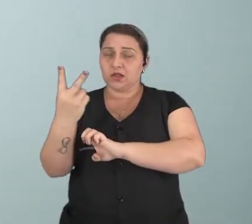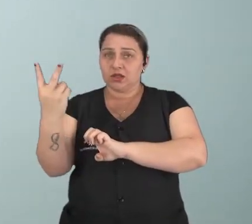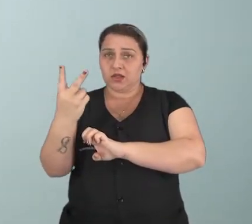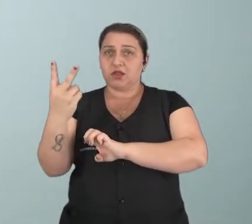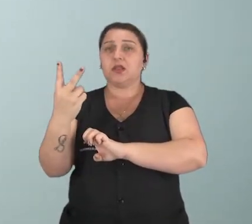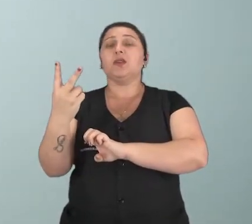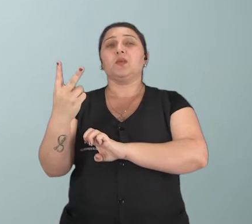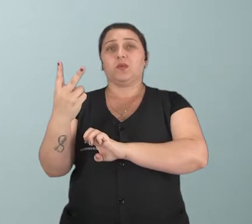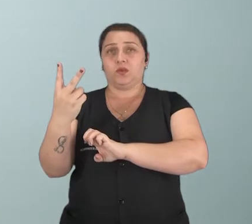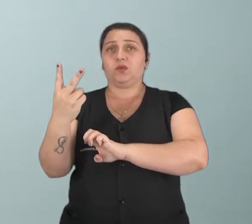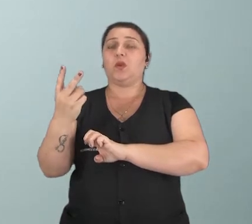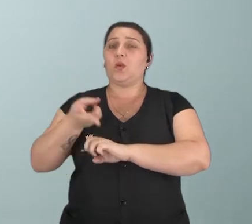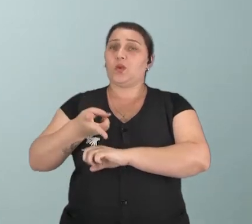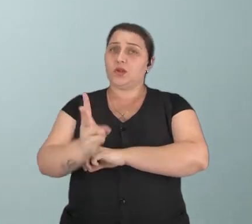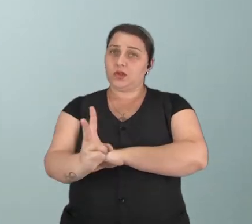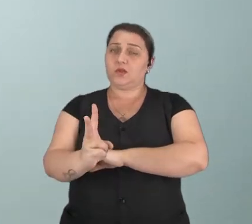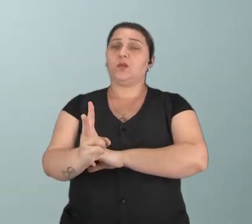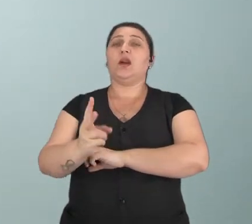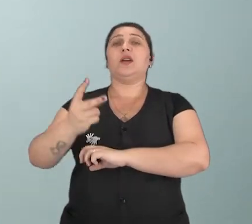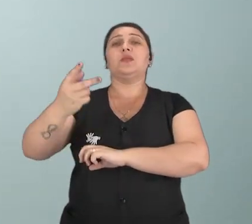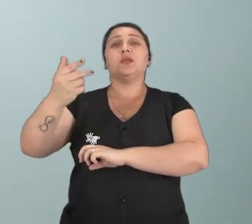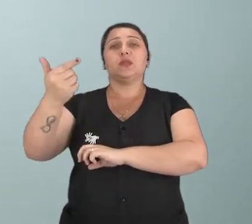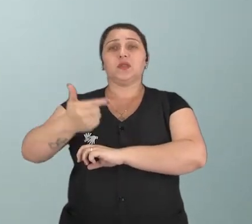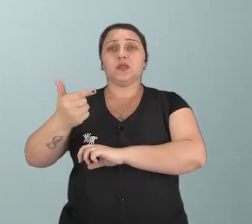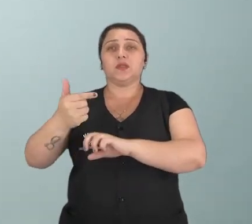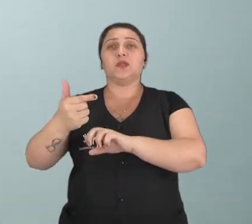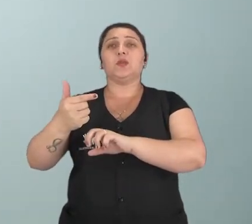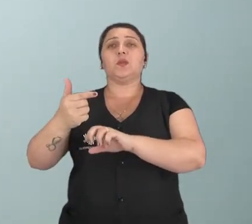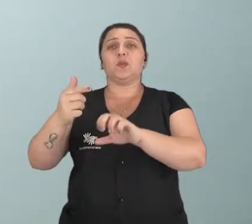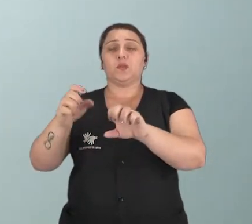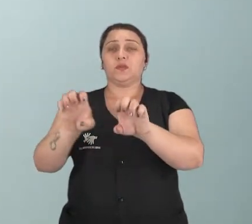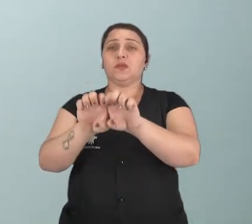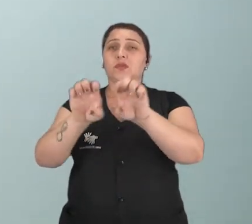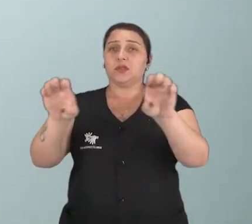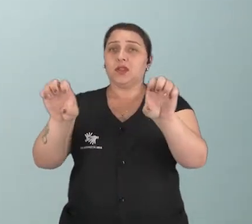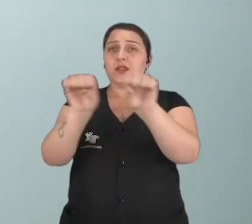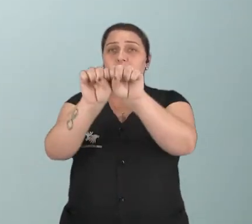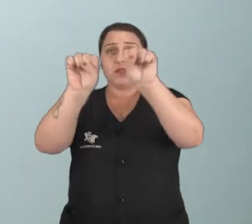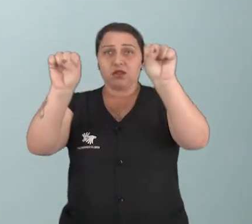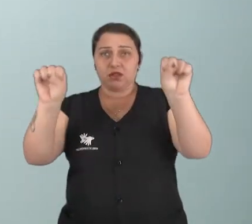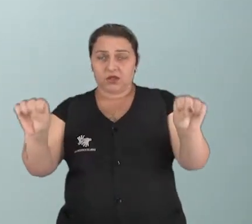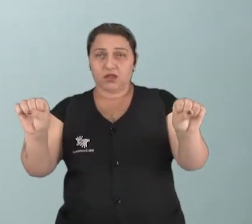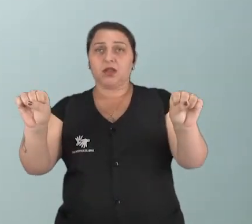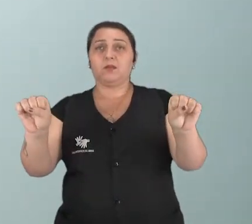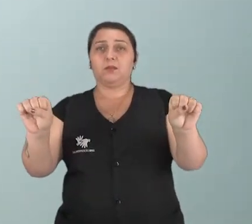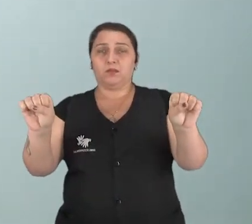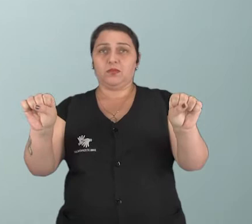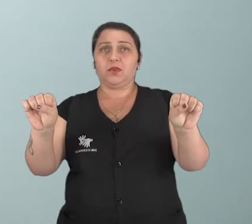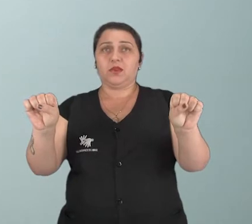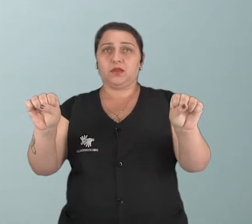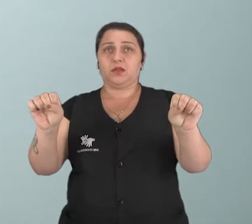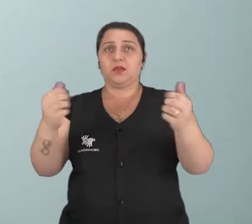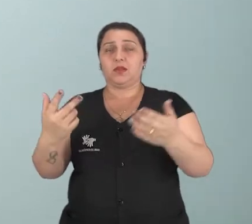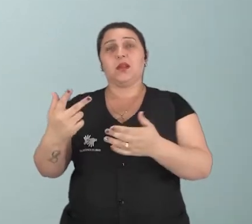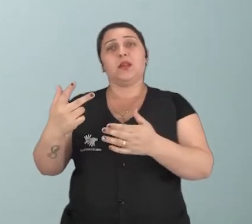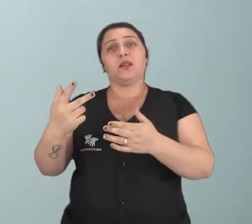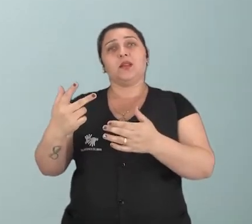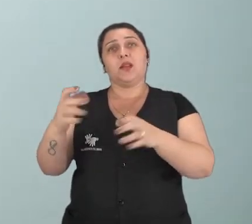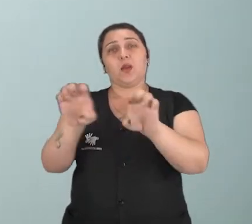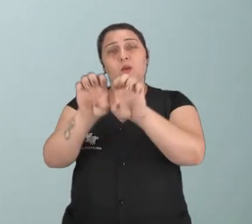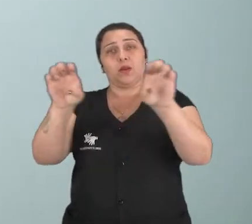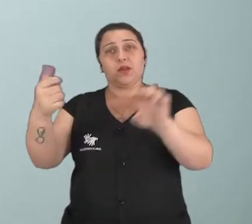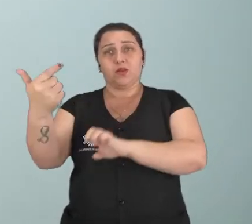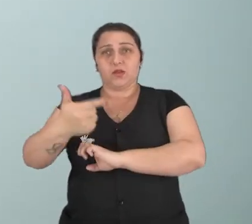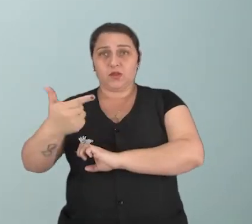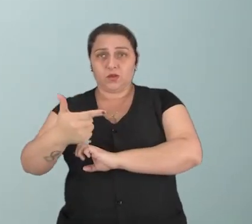estudo das equações do segundo grau e agora nós vamos ver um pouquinho de sistemas que envolvem aí soluções por meio de equações de segundo